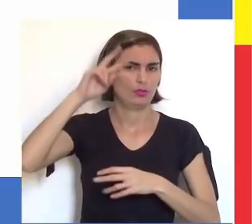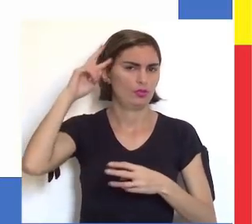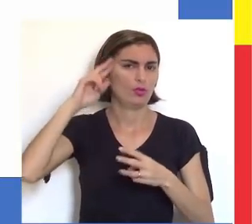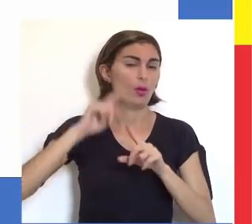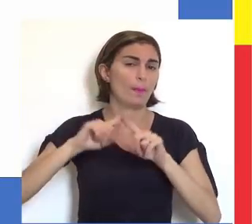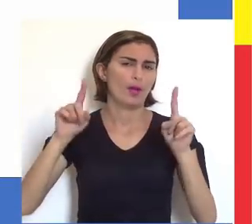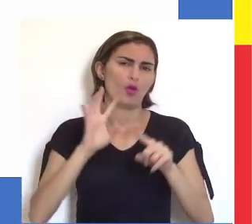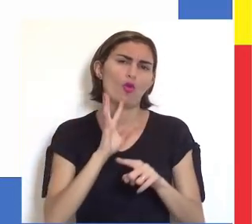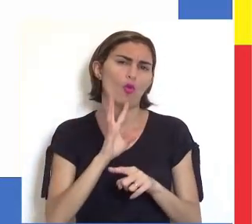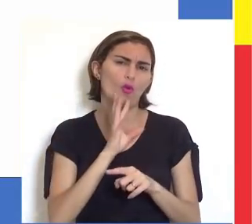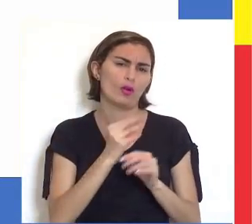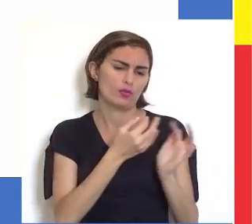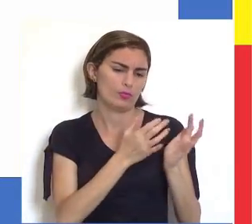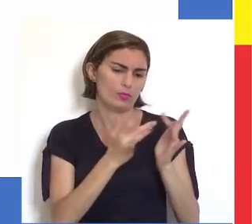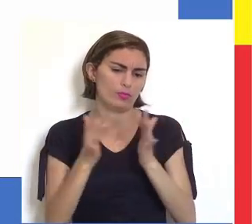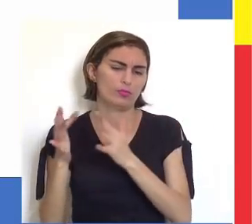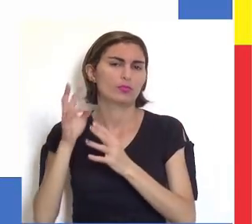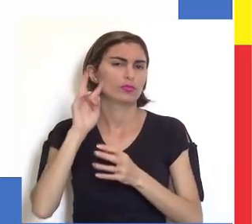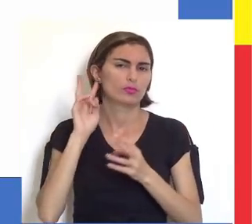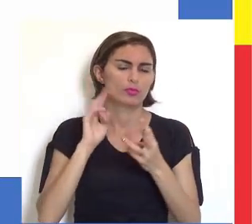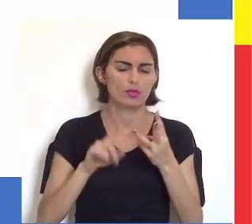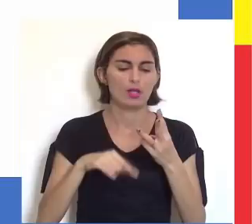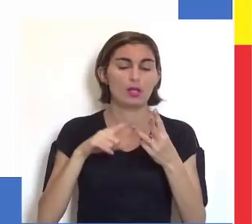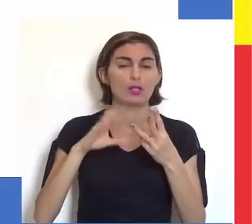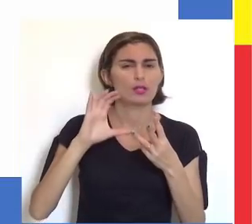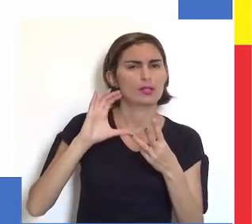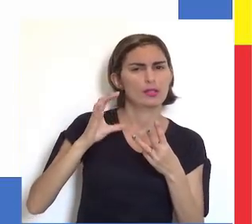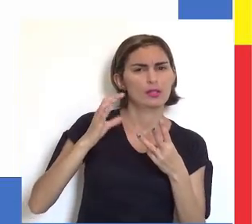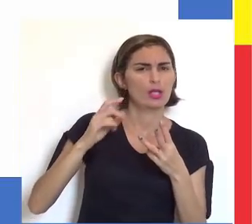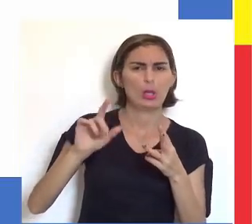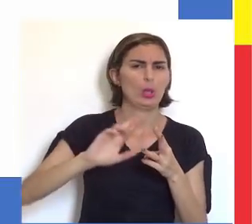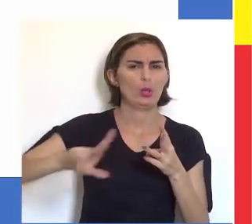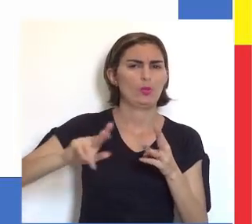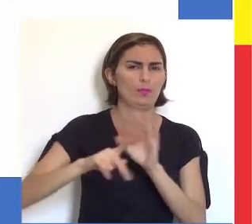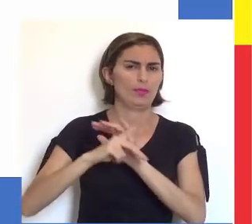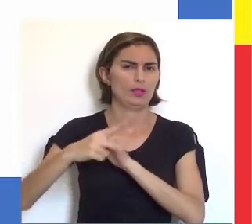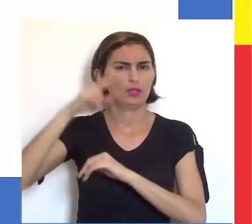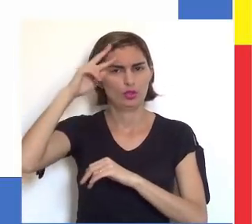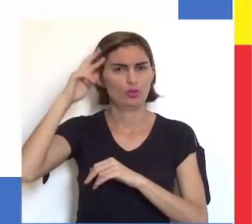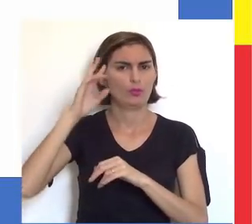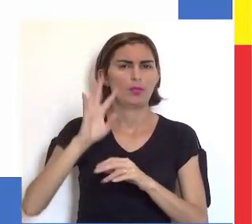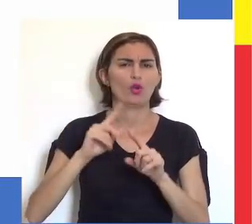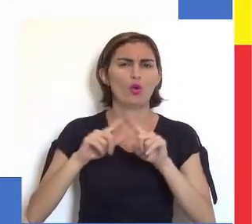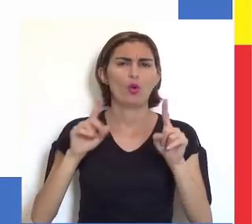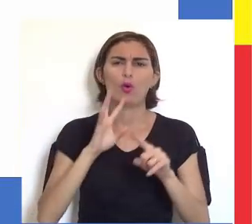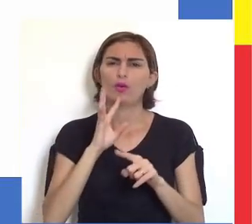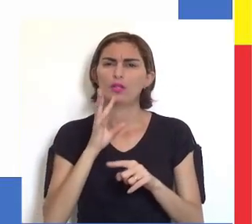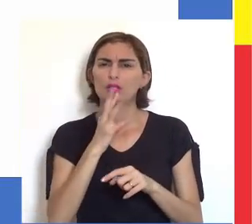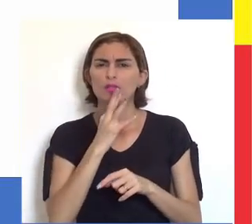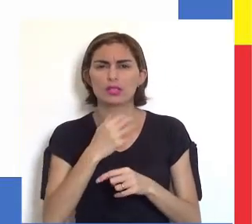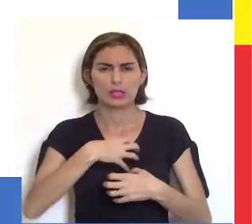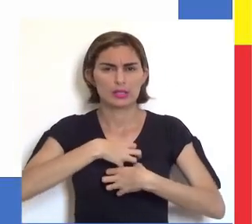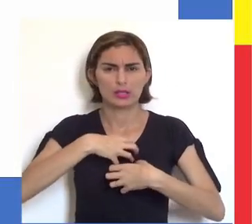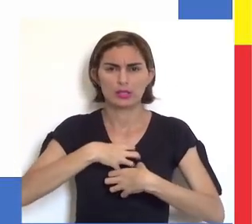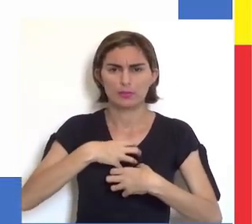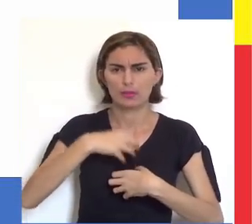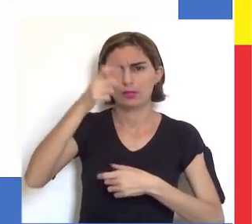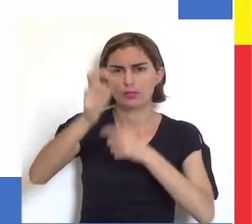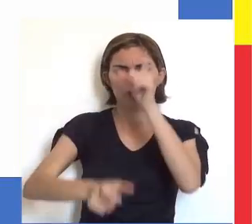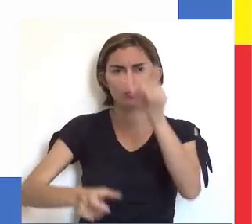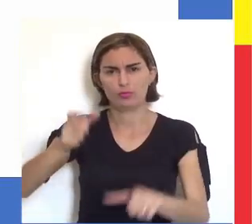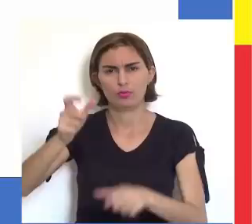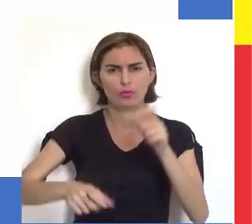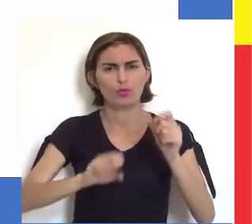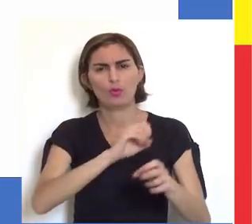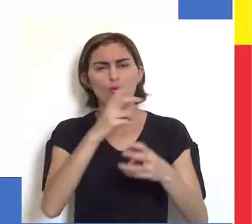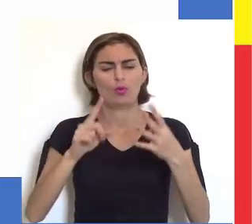mas ele conhece todos os fatos. Letra C, não faz parte da história, mas conhece todos os sentimentos dos personagens. Ou